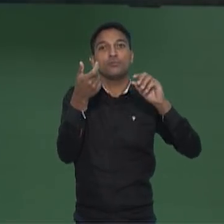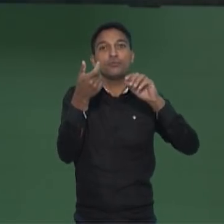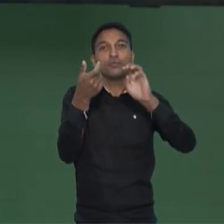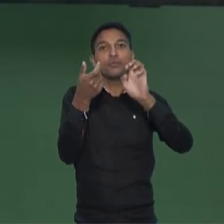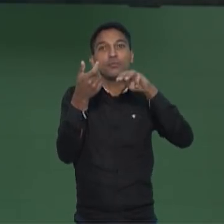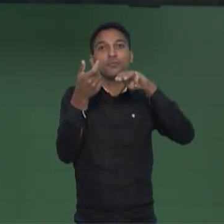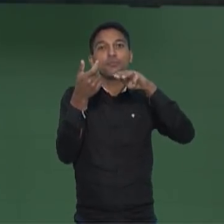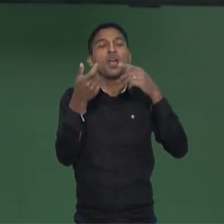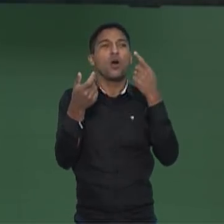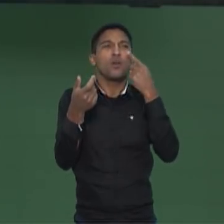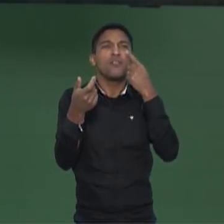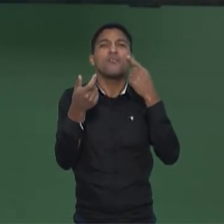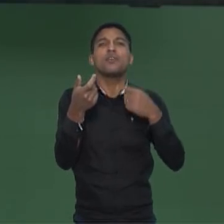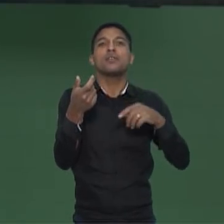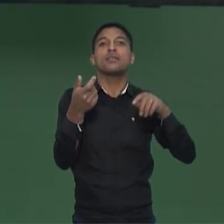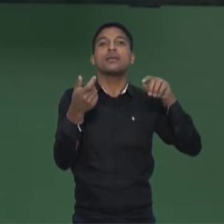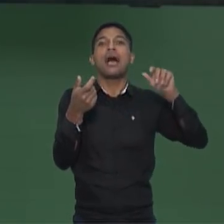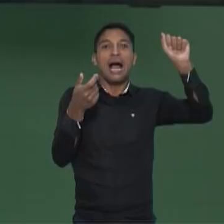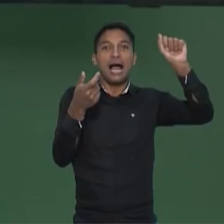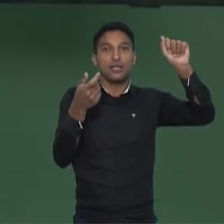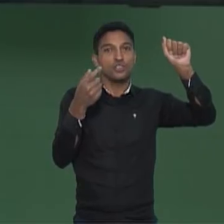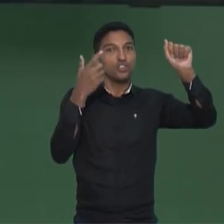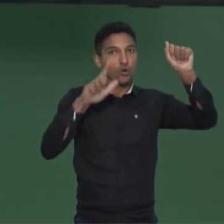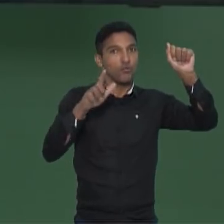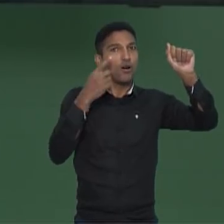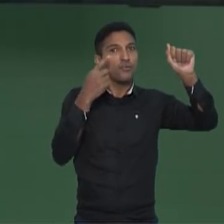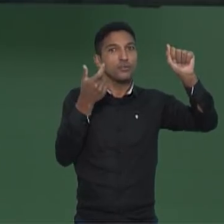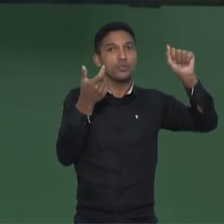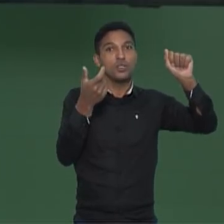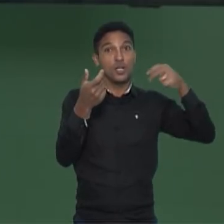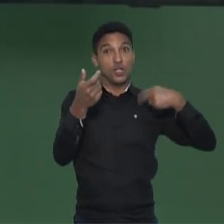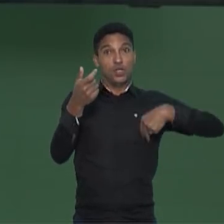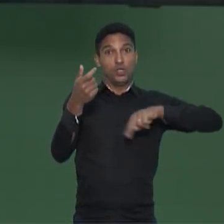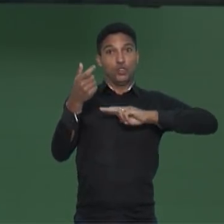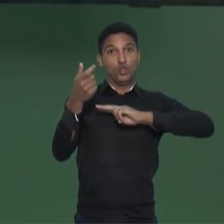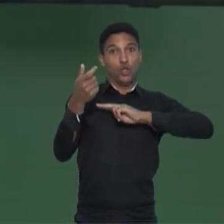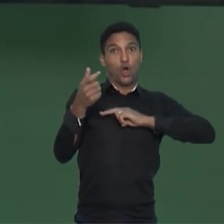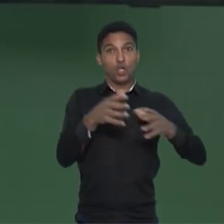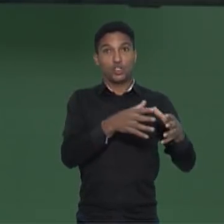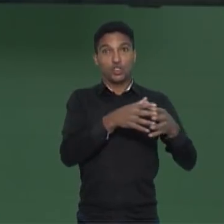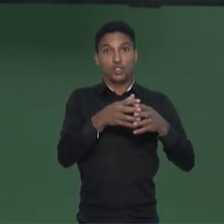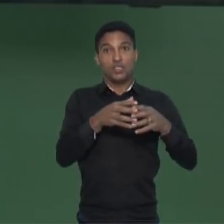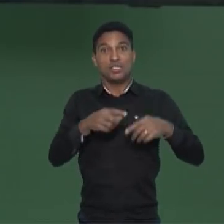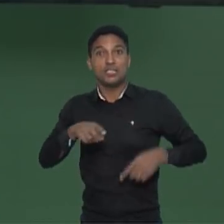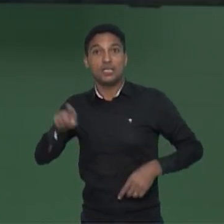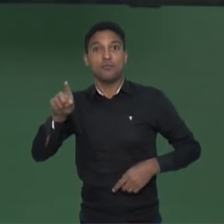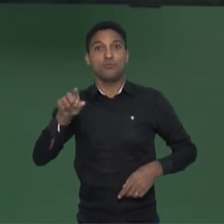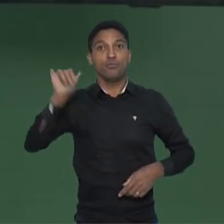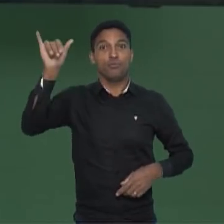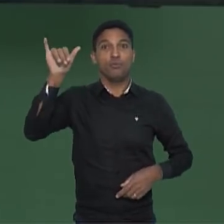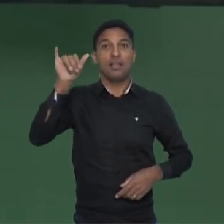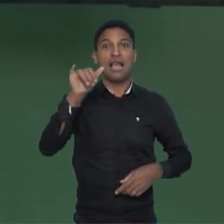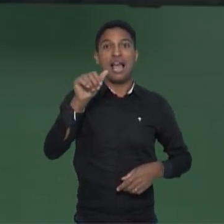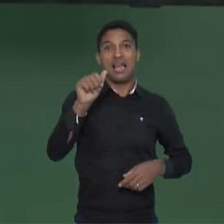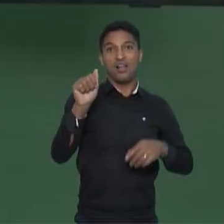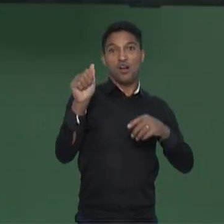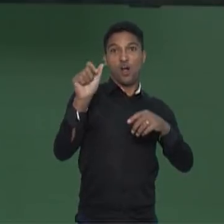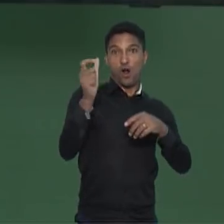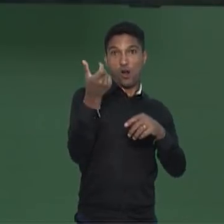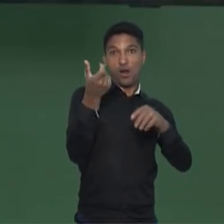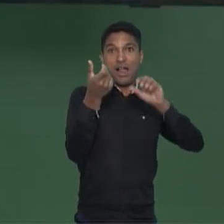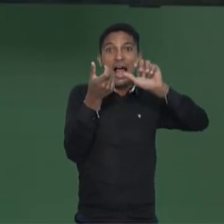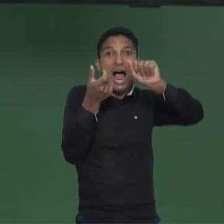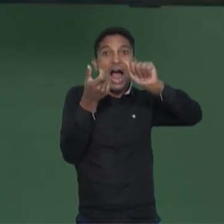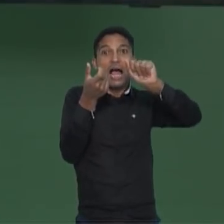exemplo, na letra A. Nós iremos a Portugal. Esse a, sim, é uma preposição,